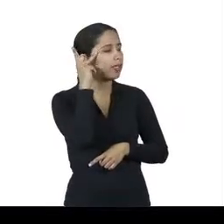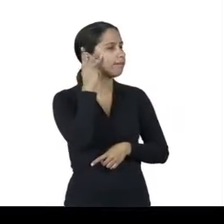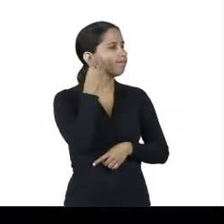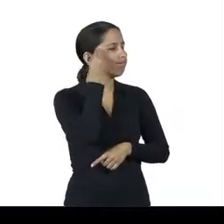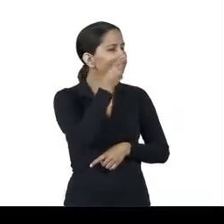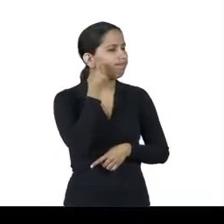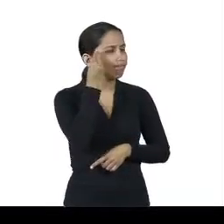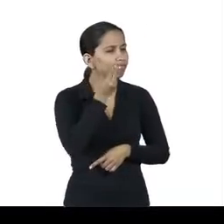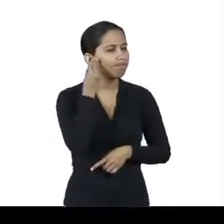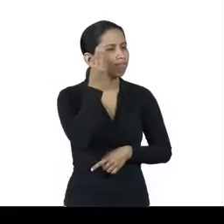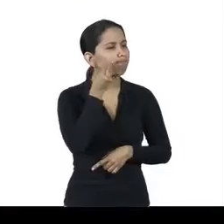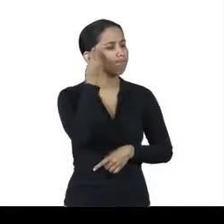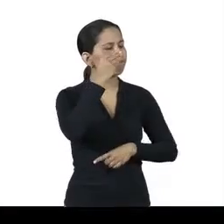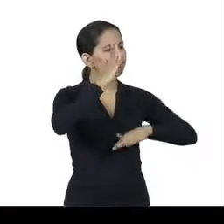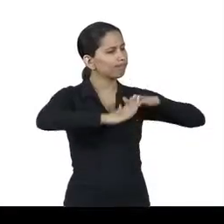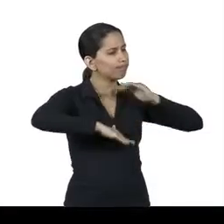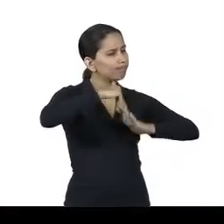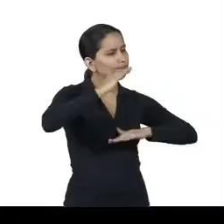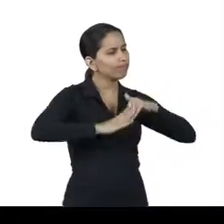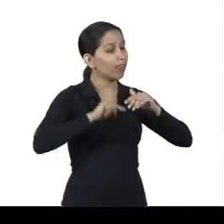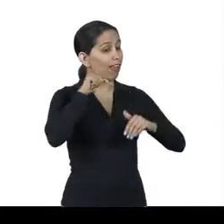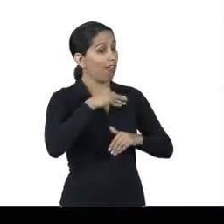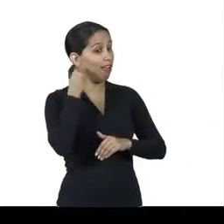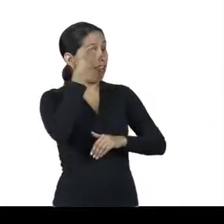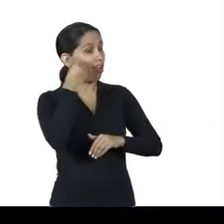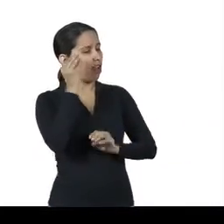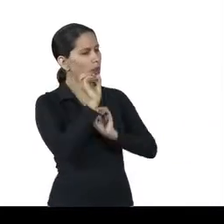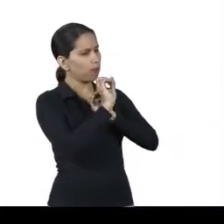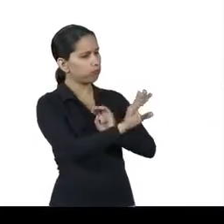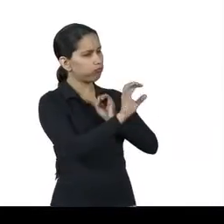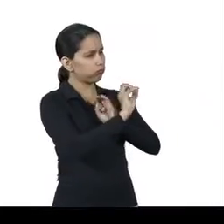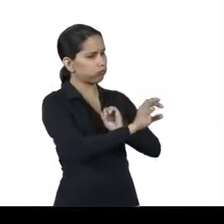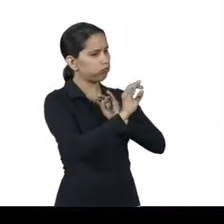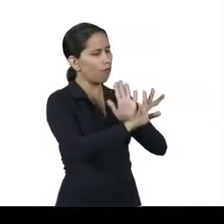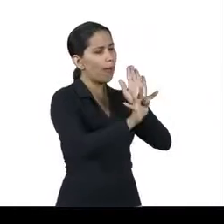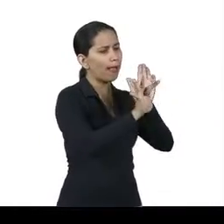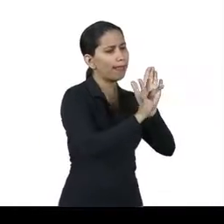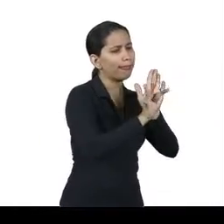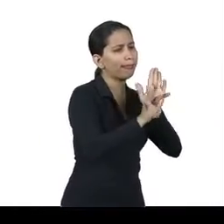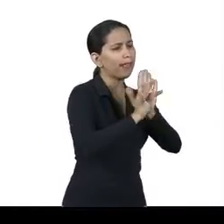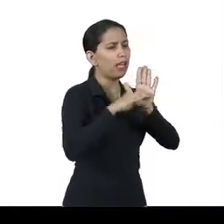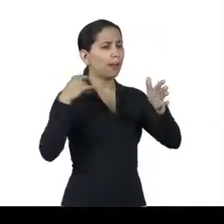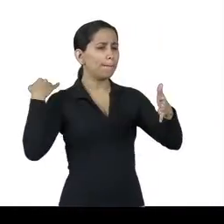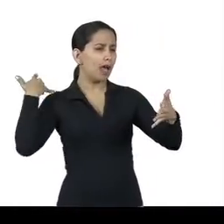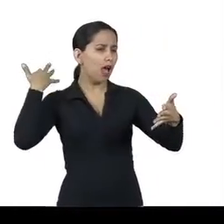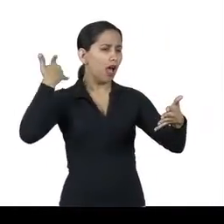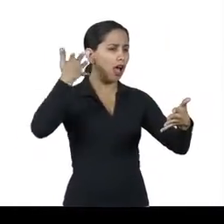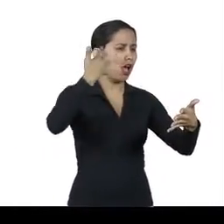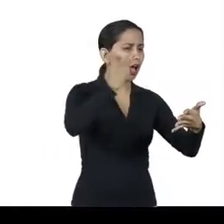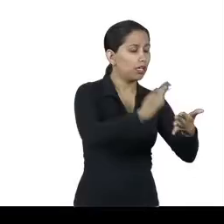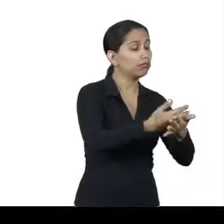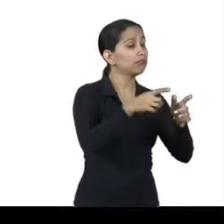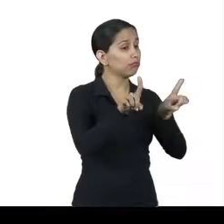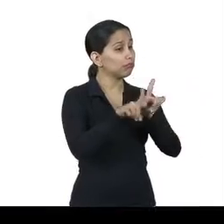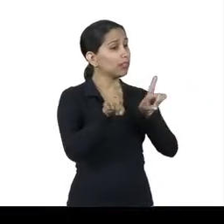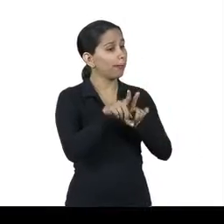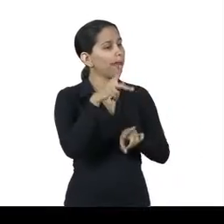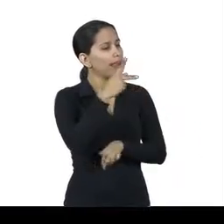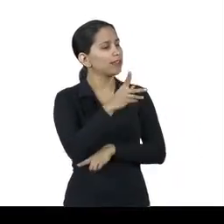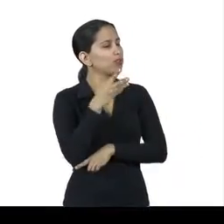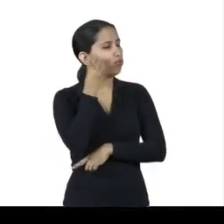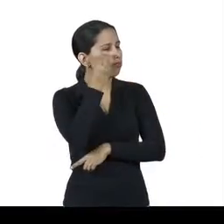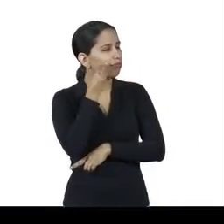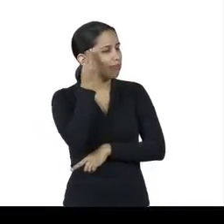que procuram repassar aos companheiros mais novos aquelas técnicas aprendidas ao longo do tempo e a sua experiência, especialmente em relação